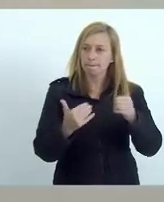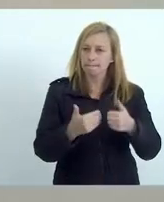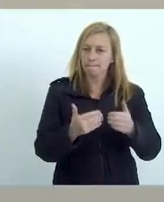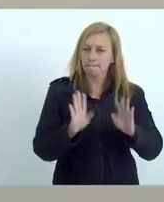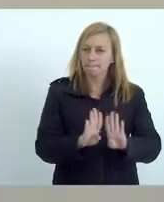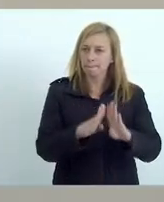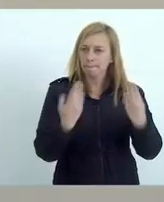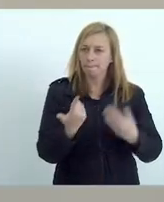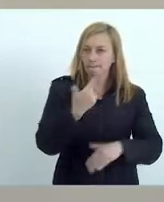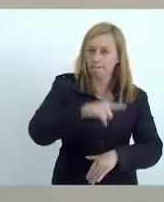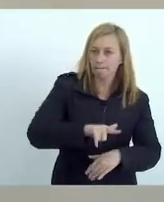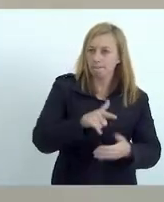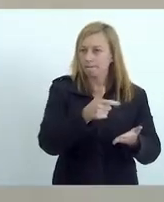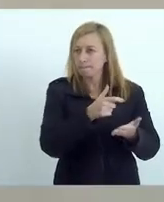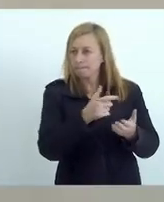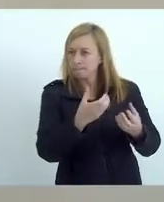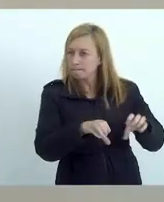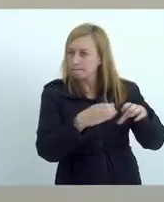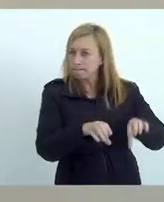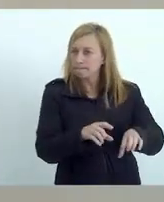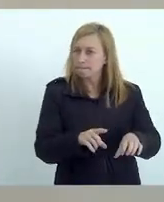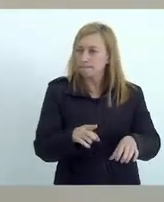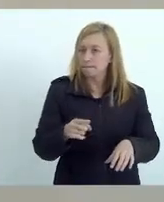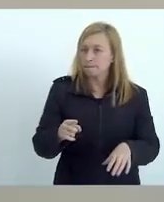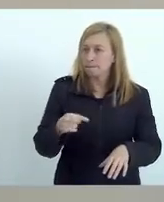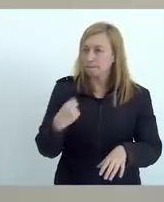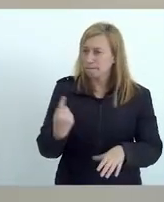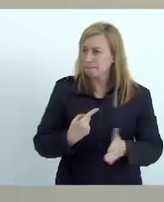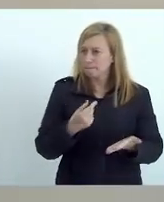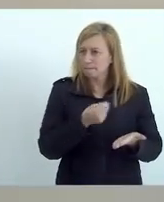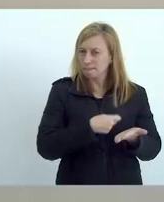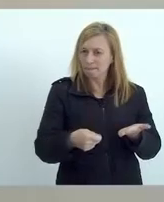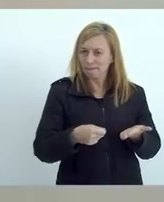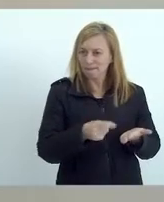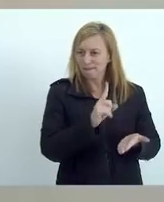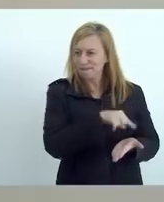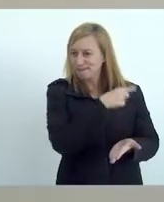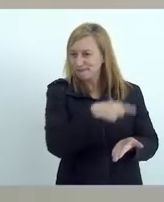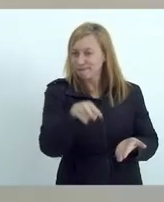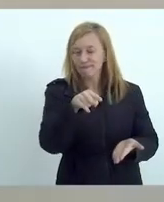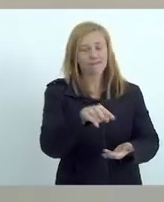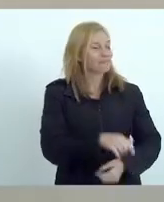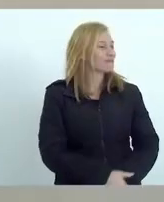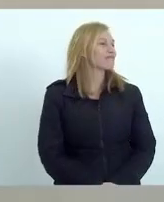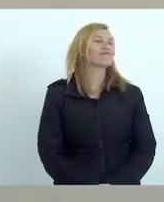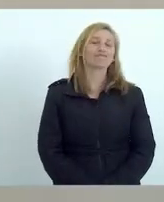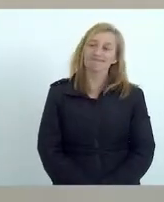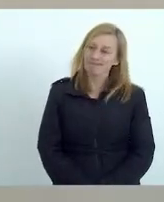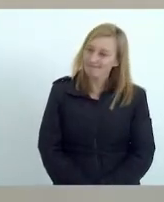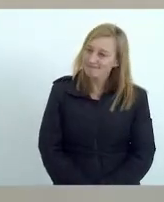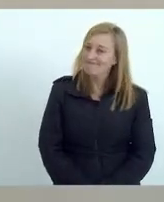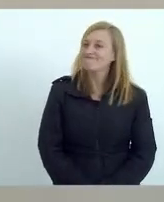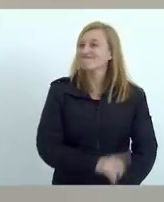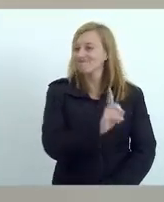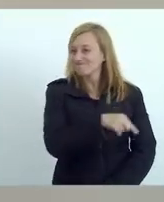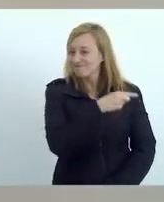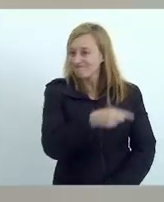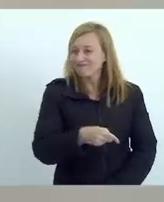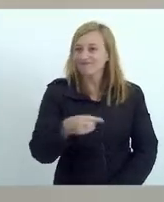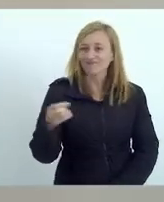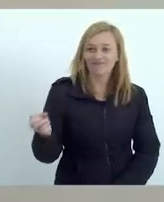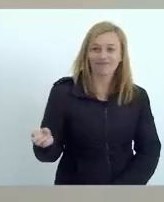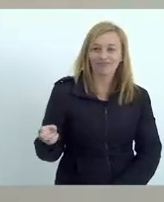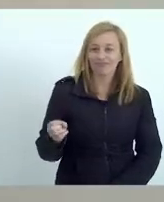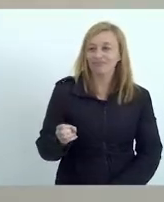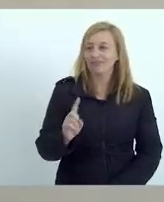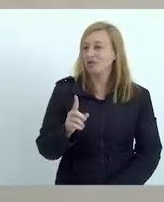reabre de novo concurso e Aquela nossa inscrição ela não é não é válida novamente ela não é ela não é mais válida para esse novo